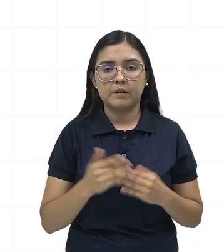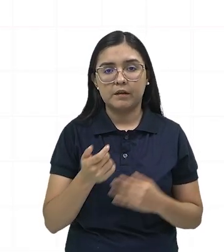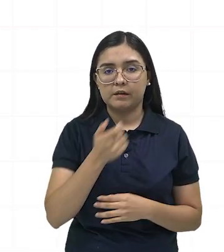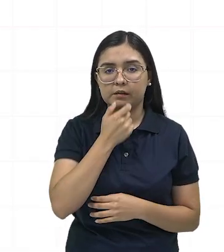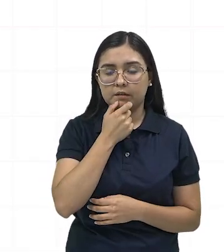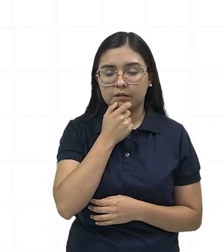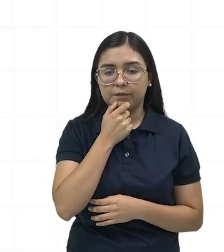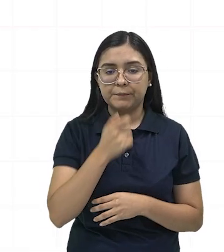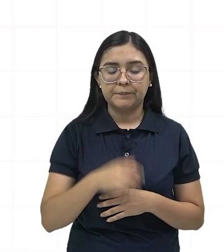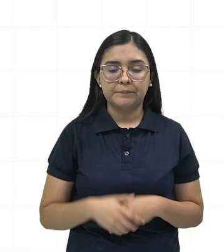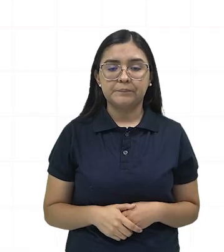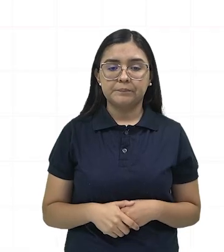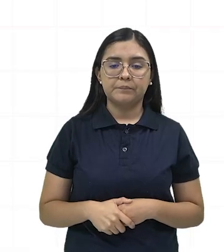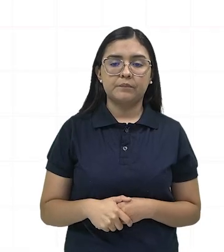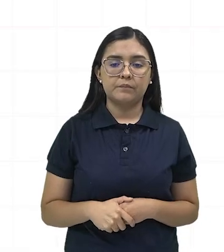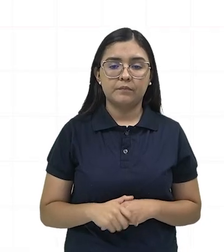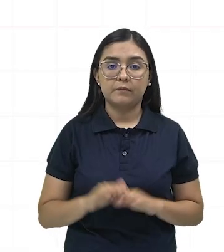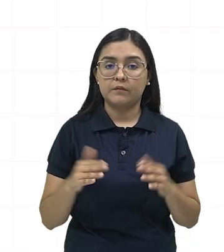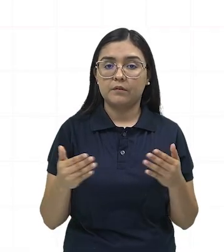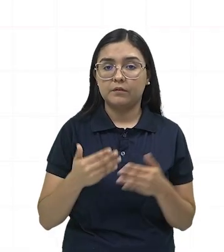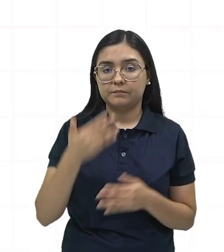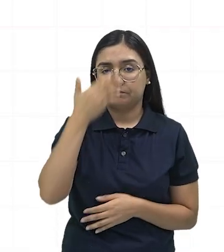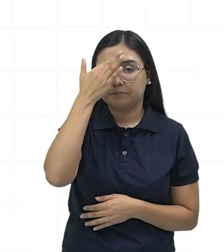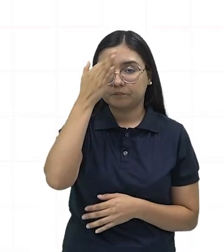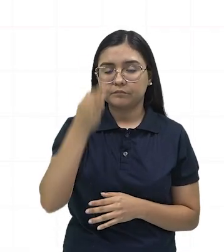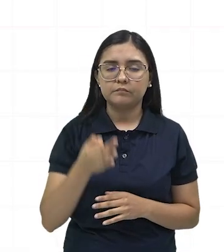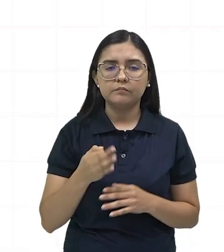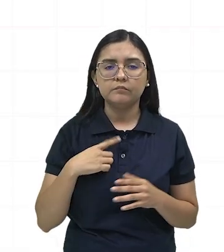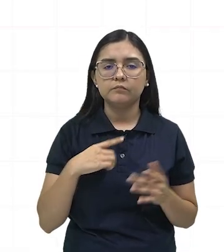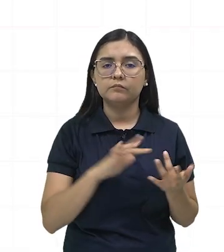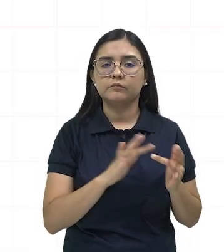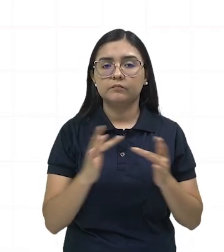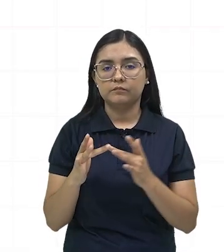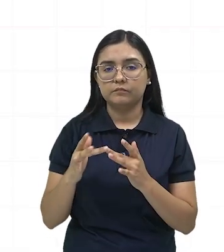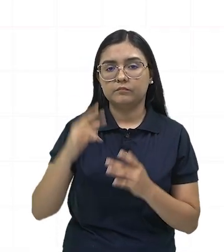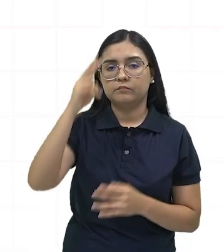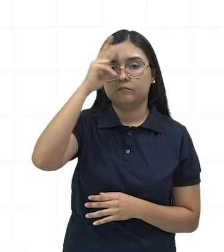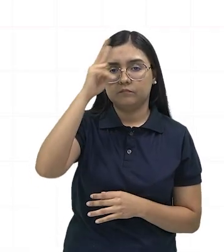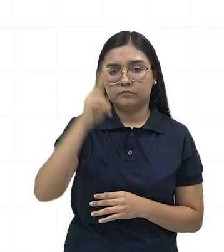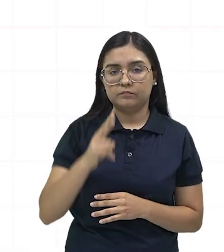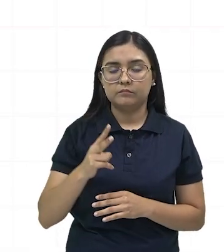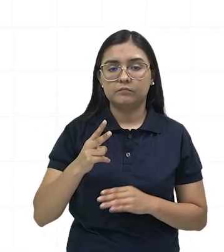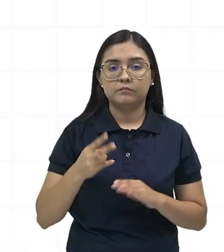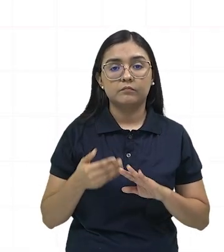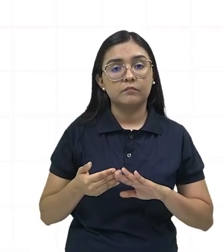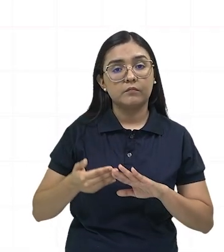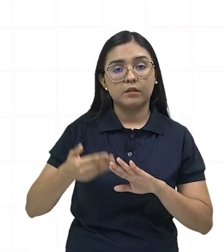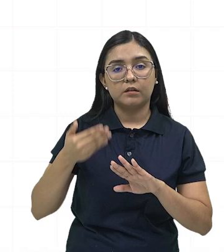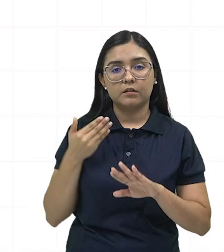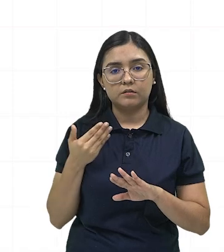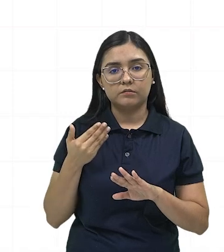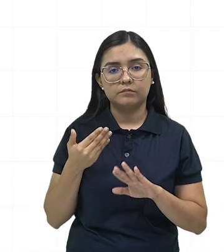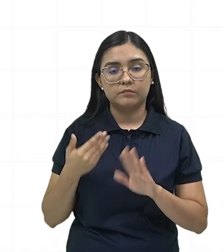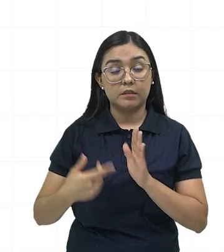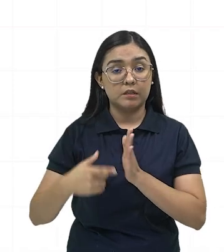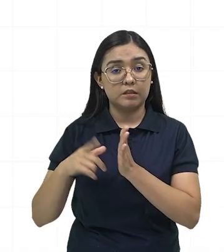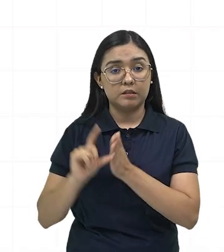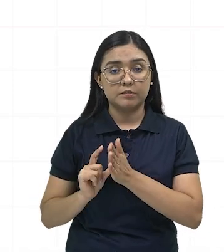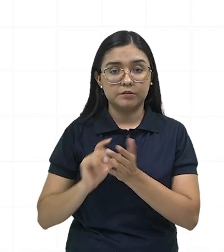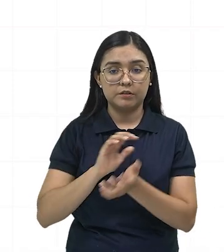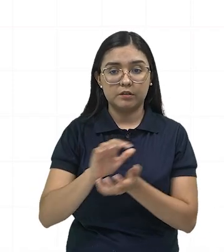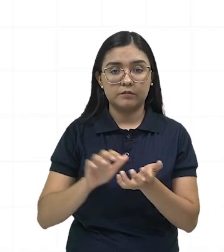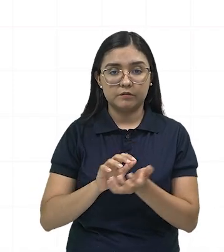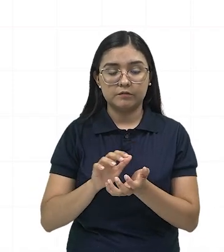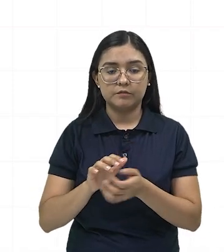Inglaterra. Perfeito. Vamos entender, então, o contexto histórico antes da Revolução, né, que vai culminar nessa